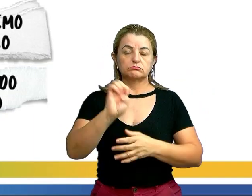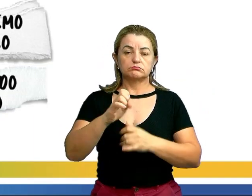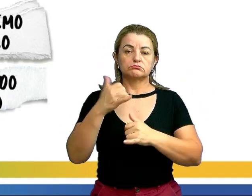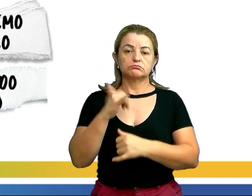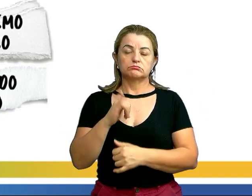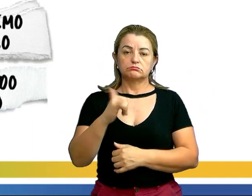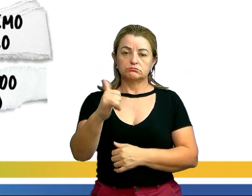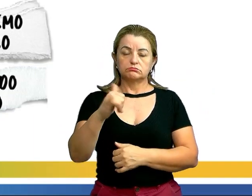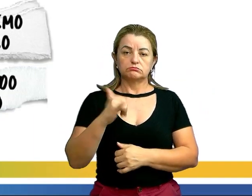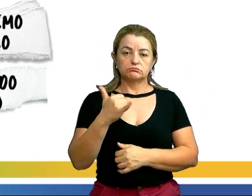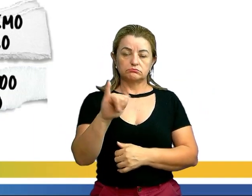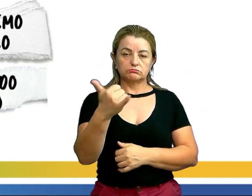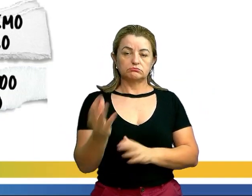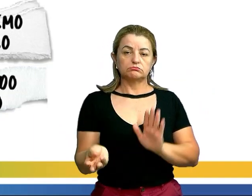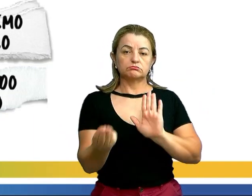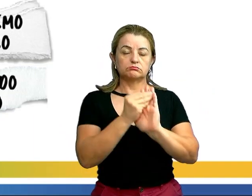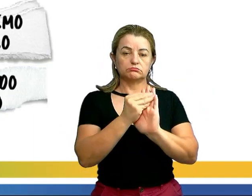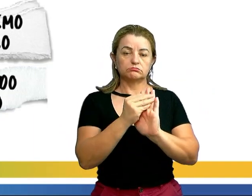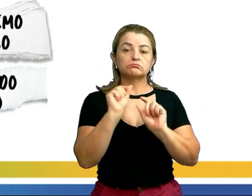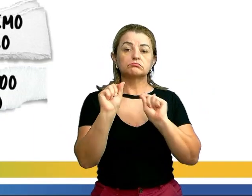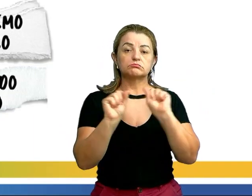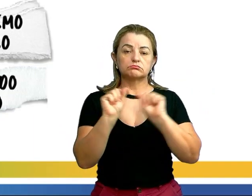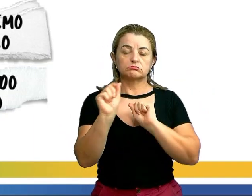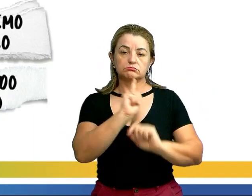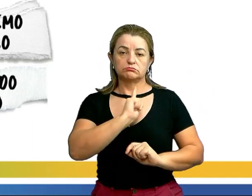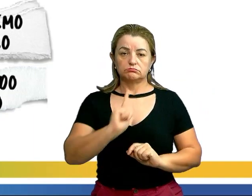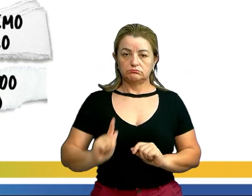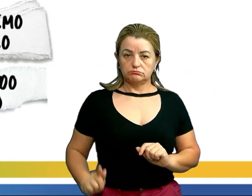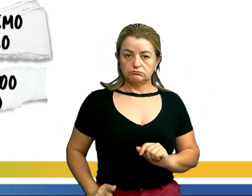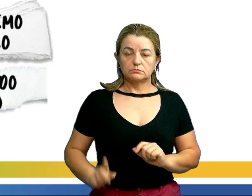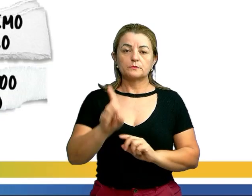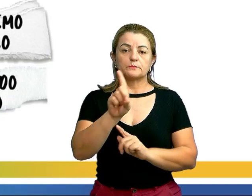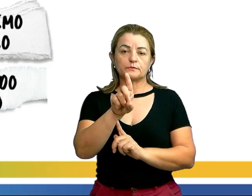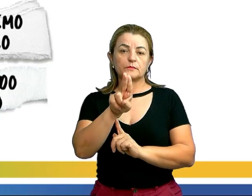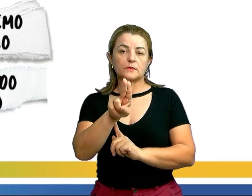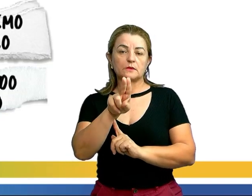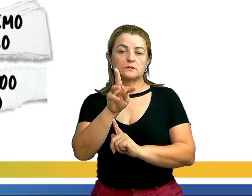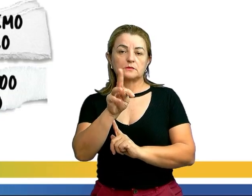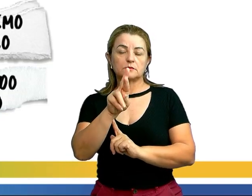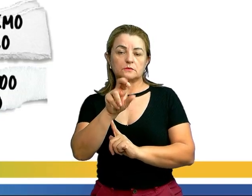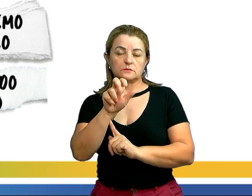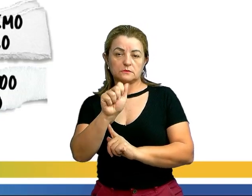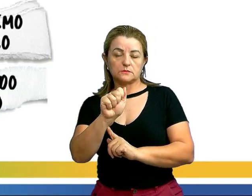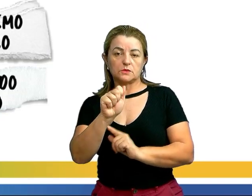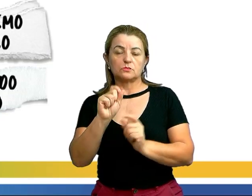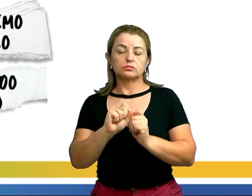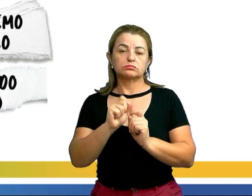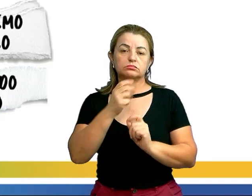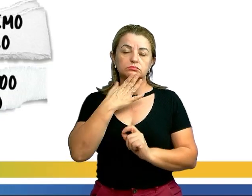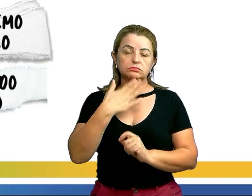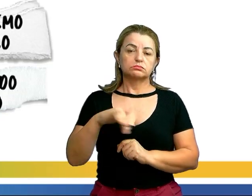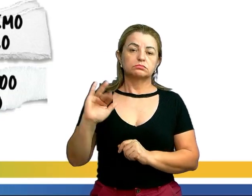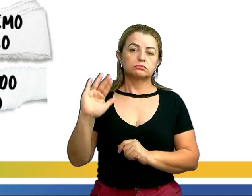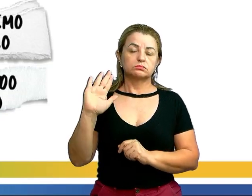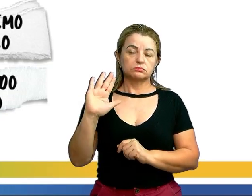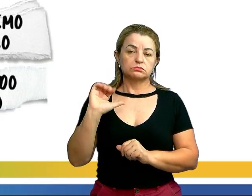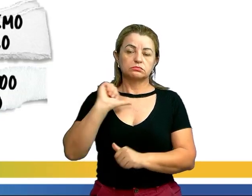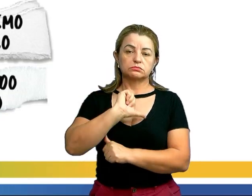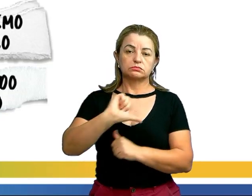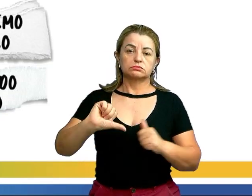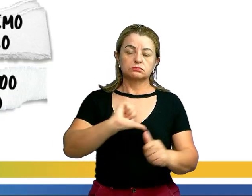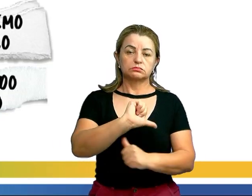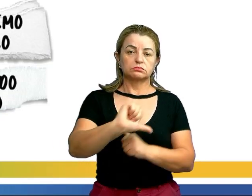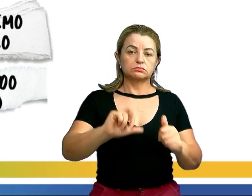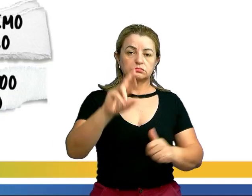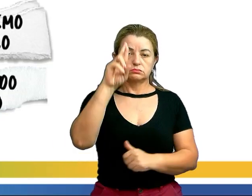Que marca, né, o governo Dutra com promessas e mudanças nesses setores na história do Brasil, que muitos não saíram